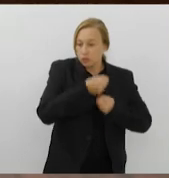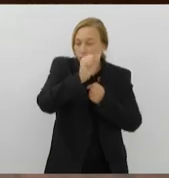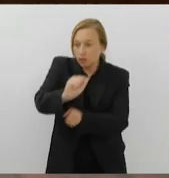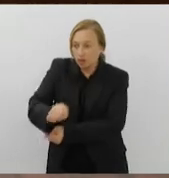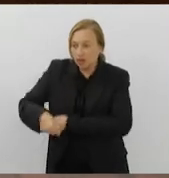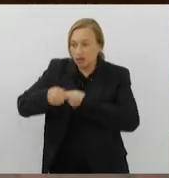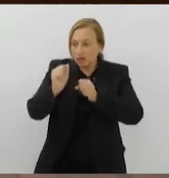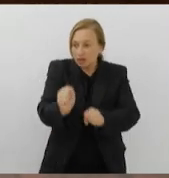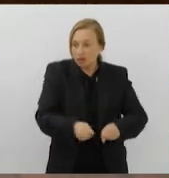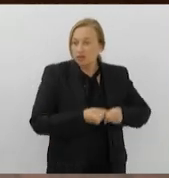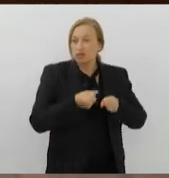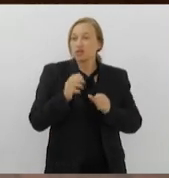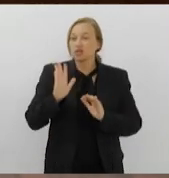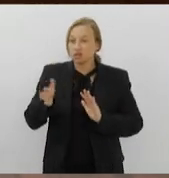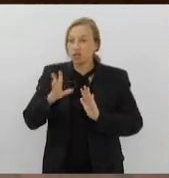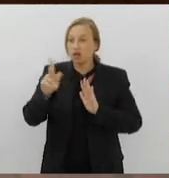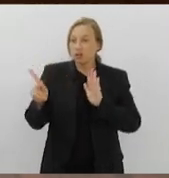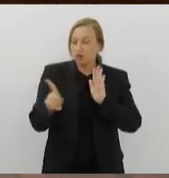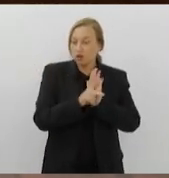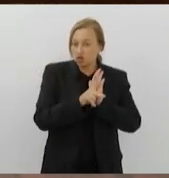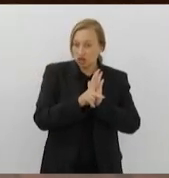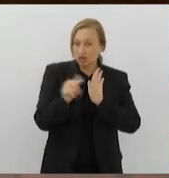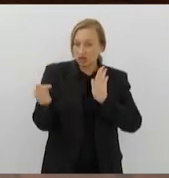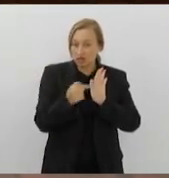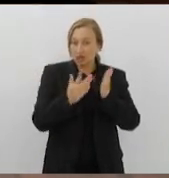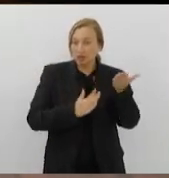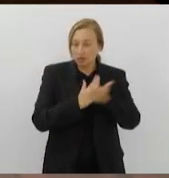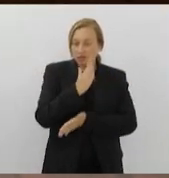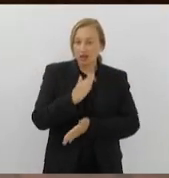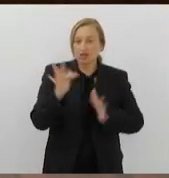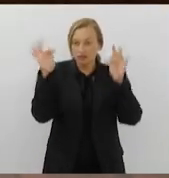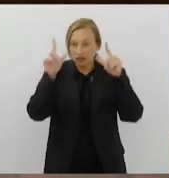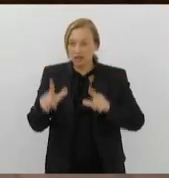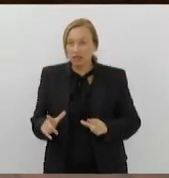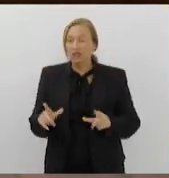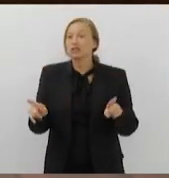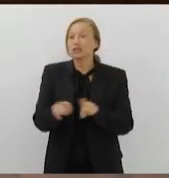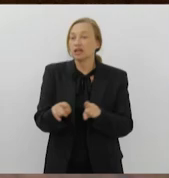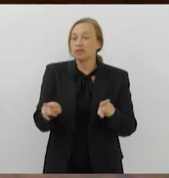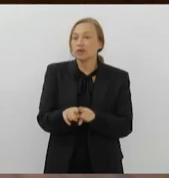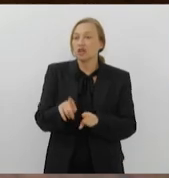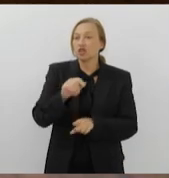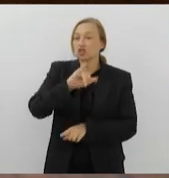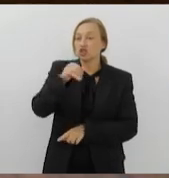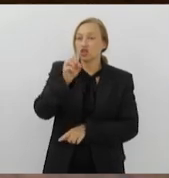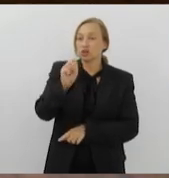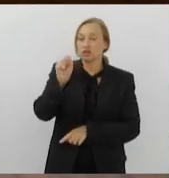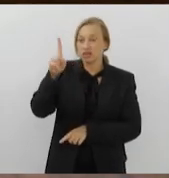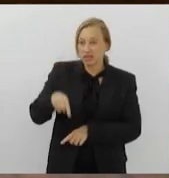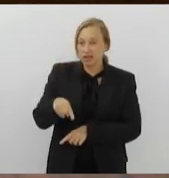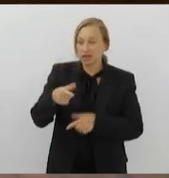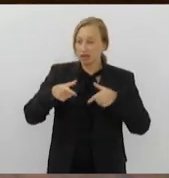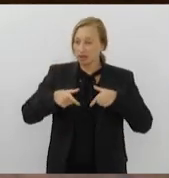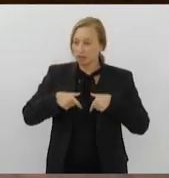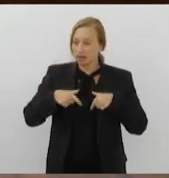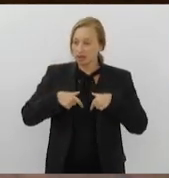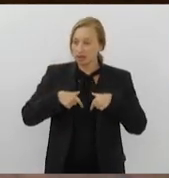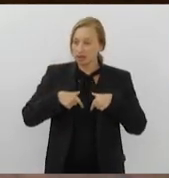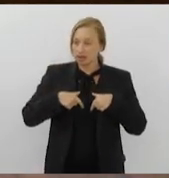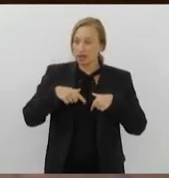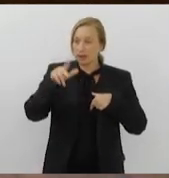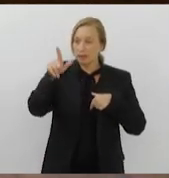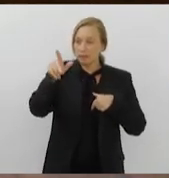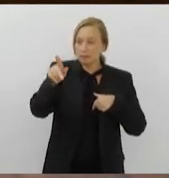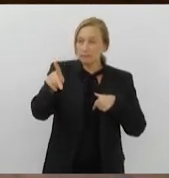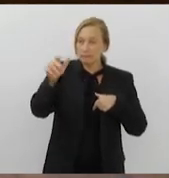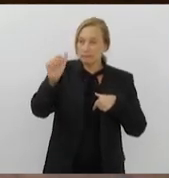feliz de ter tido esse projeto aqui aprovado. E temos também a presença do José Carlos, que é atleta medalhista pan-americano de